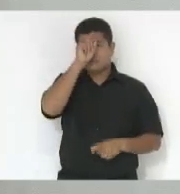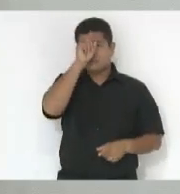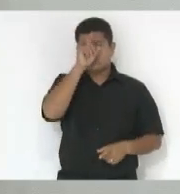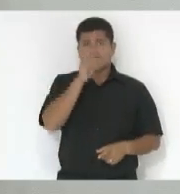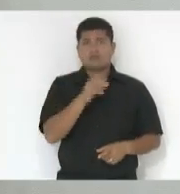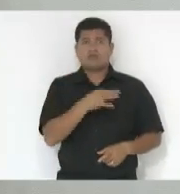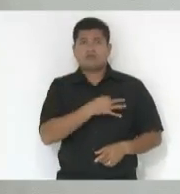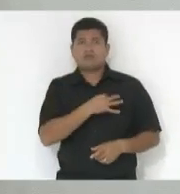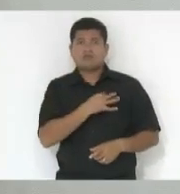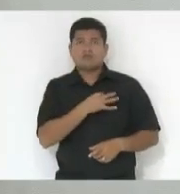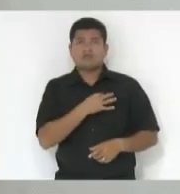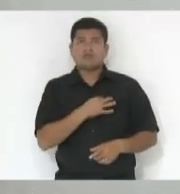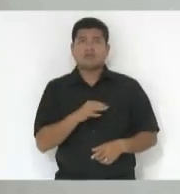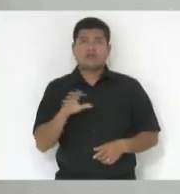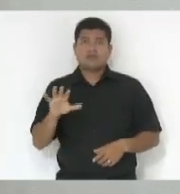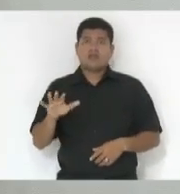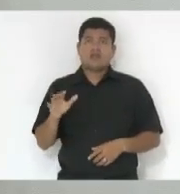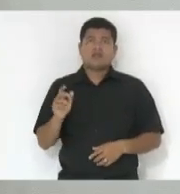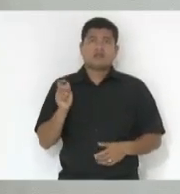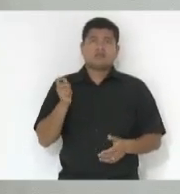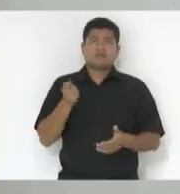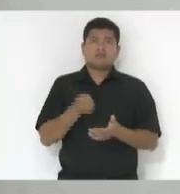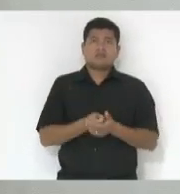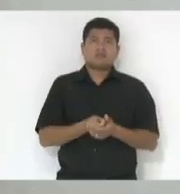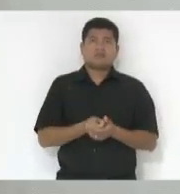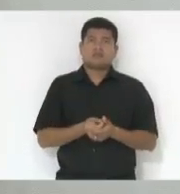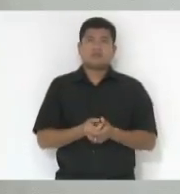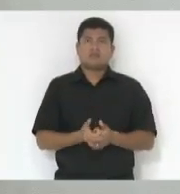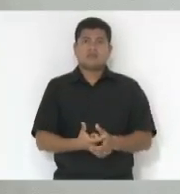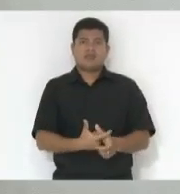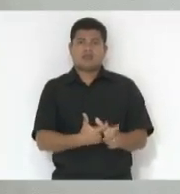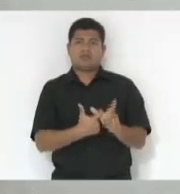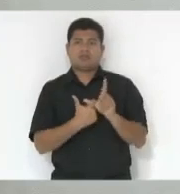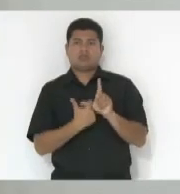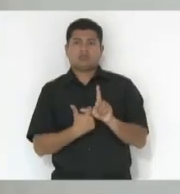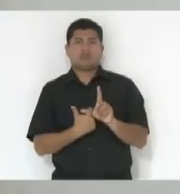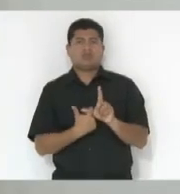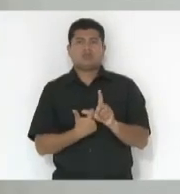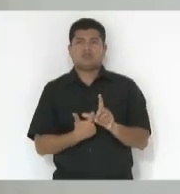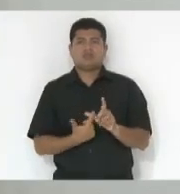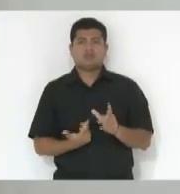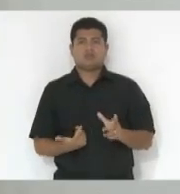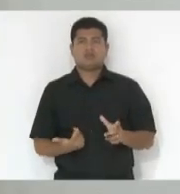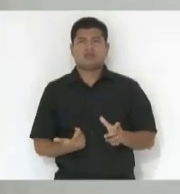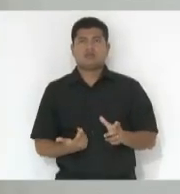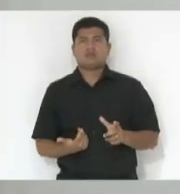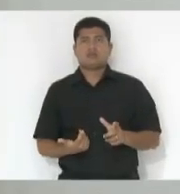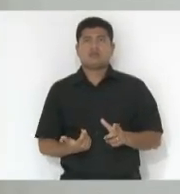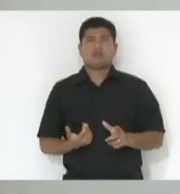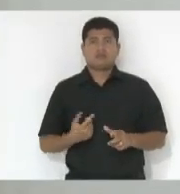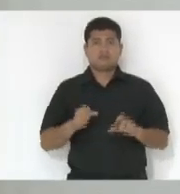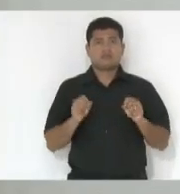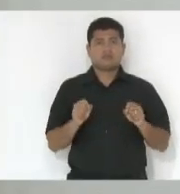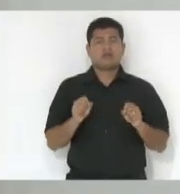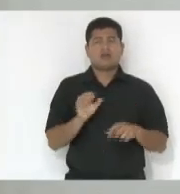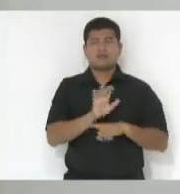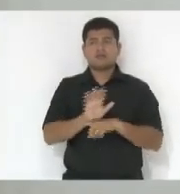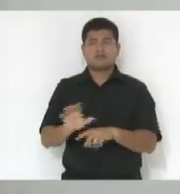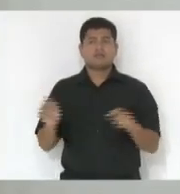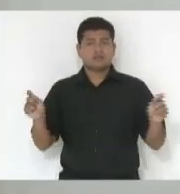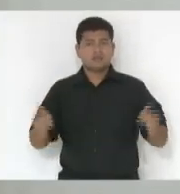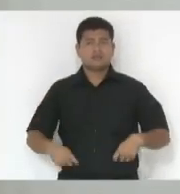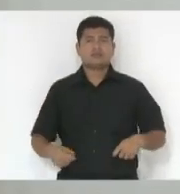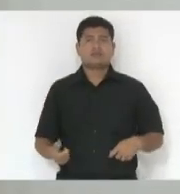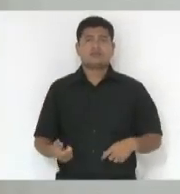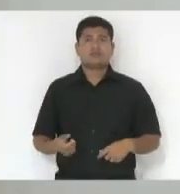que muitas vezes estão com as contas praticamente, como se diz na gíria, pendurada no prego. E nós podemos contribuir, sim. Por isso, seria